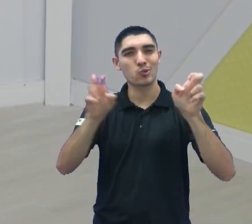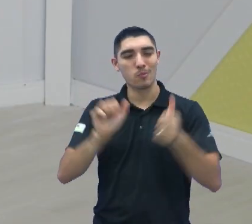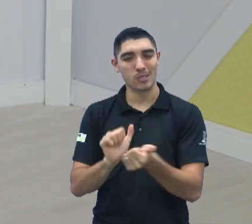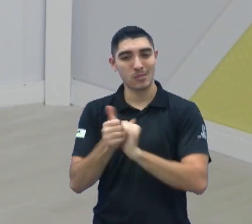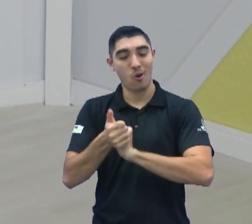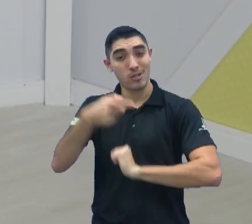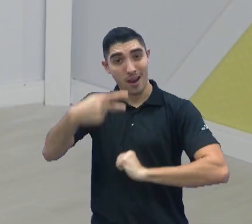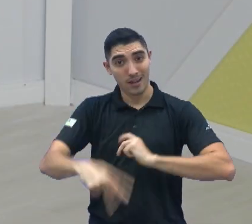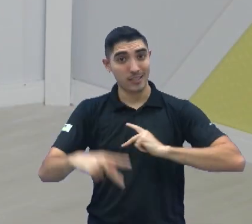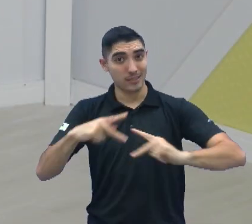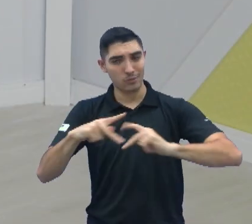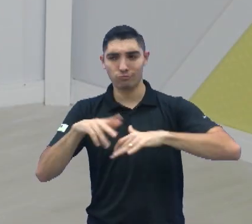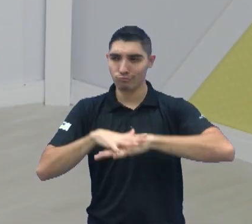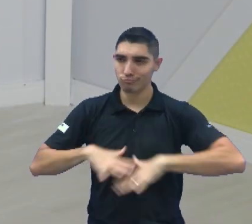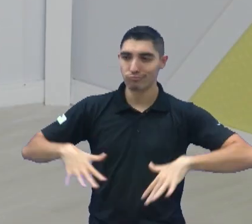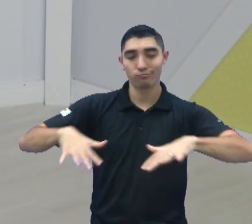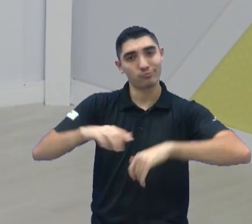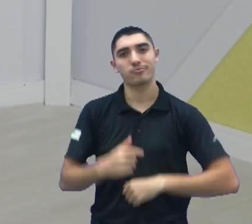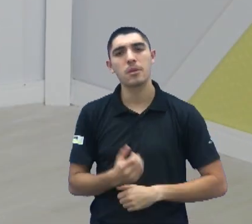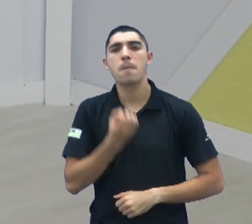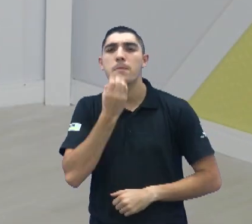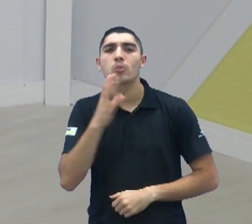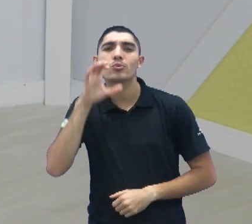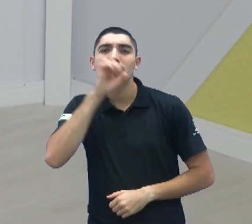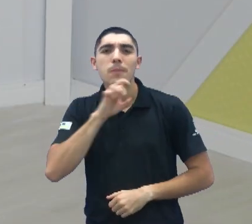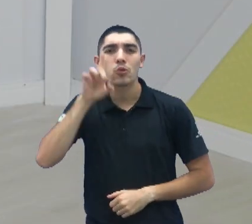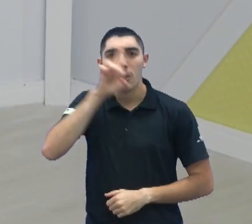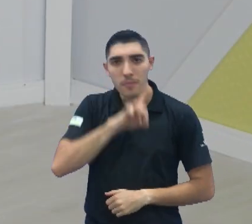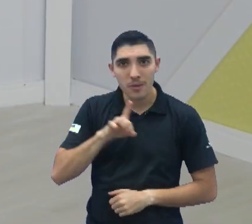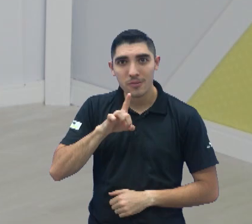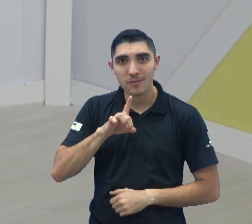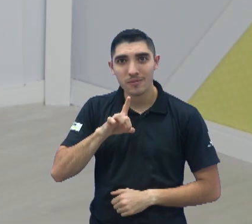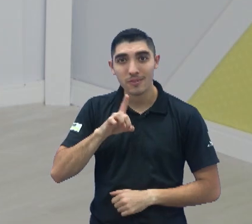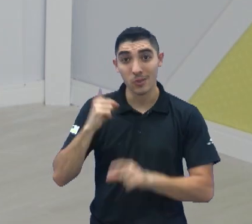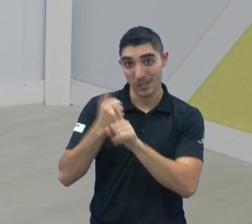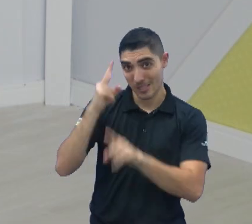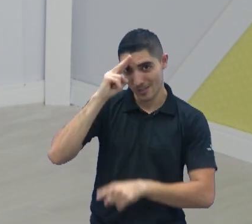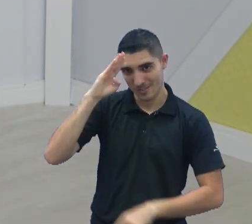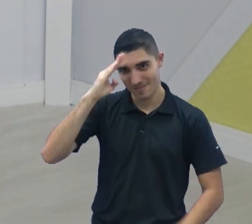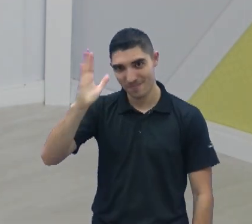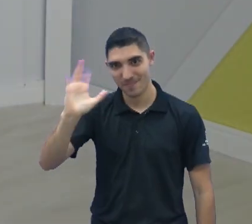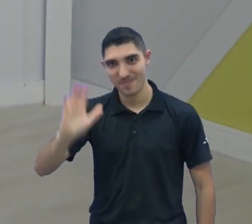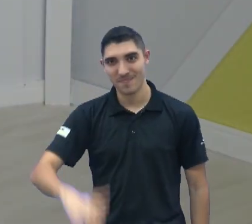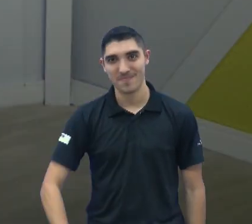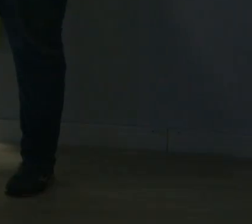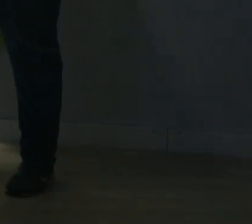esportivos da nossa cidade. Ótimo final de semana. Até segunda. Tchau, tchau.